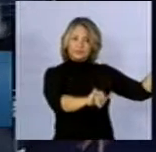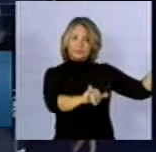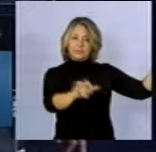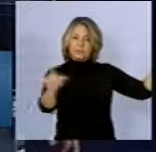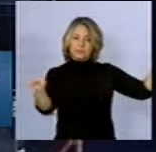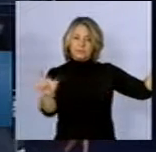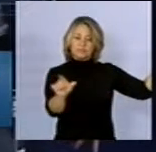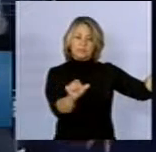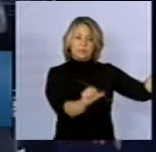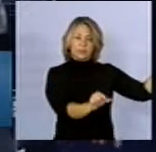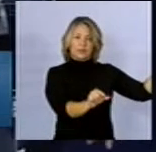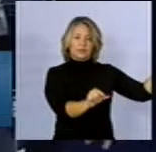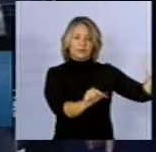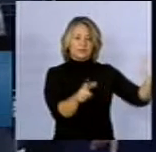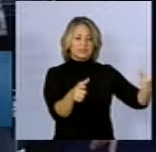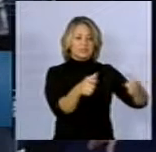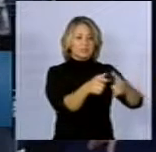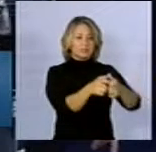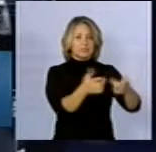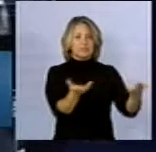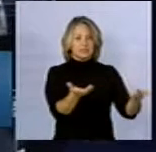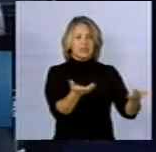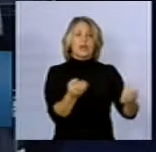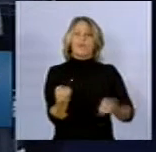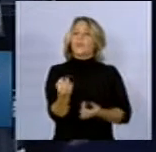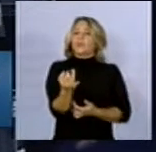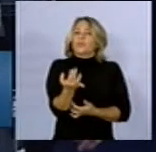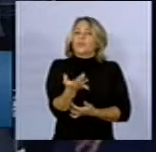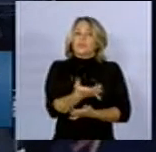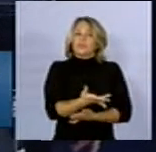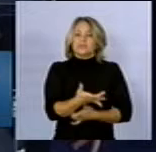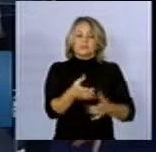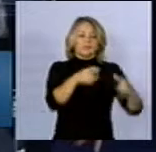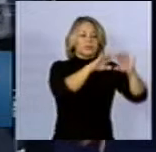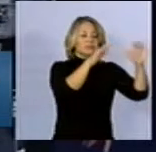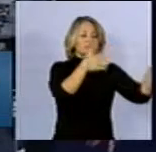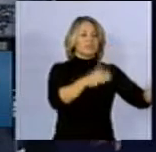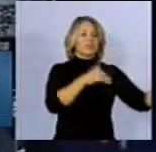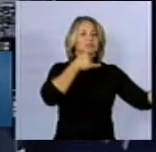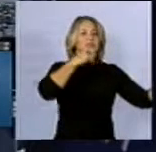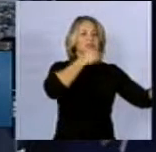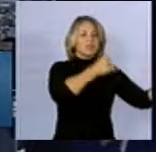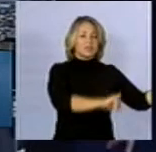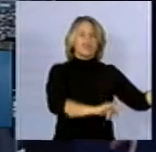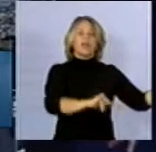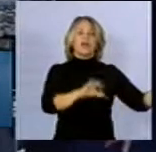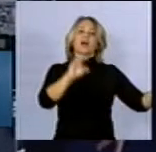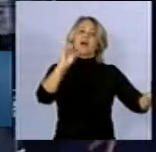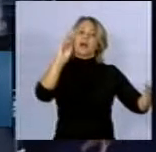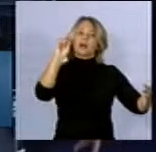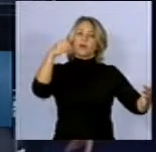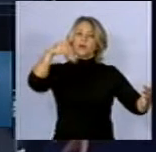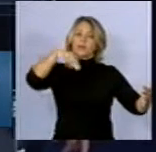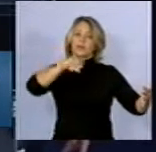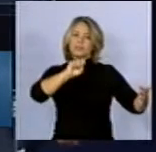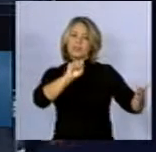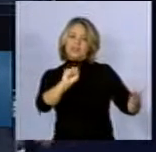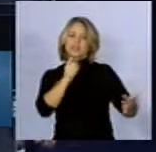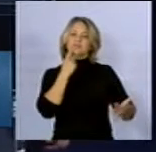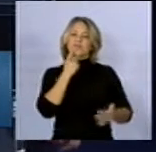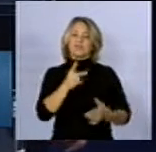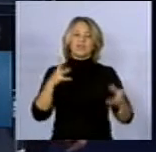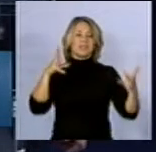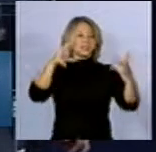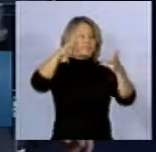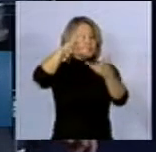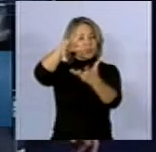sejam carcinogênicos. Quantos são esses campos? A OMS estima que no mundo